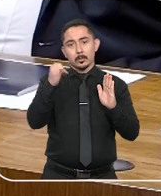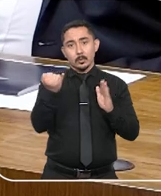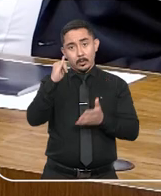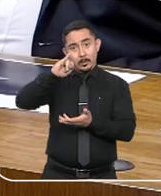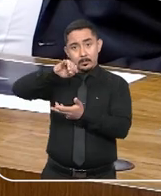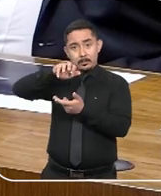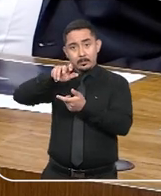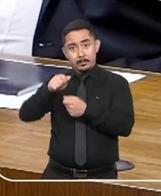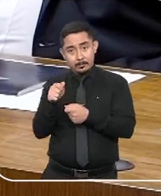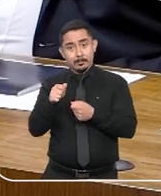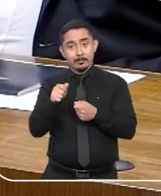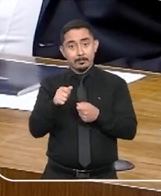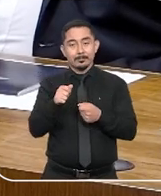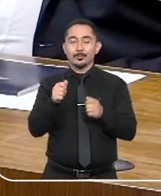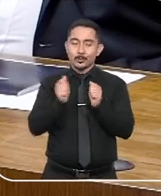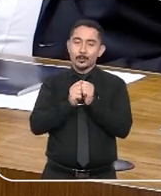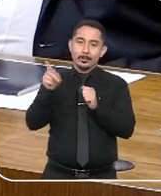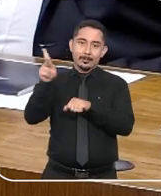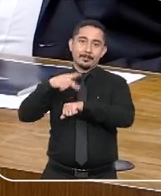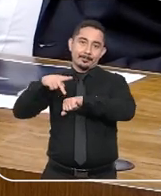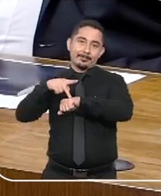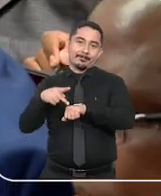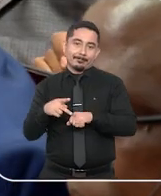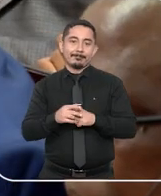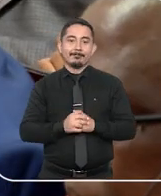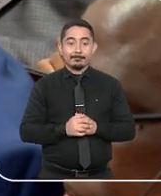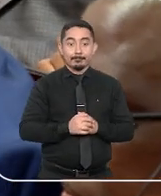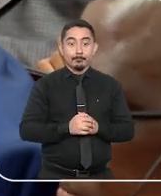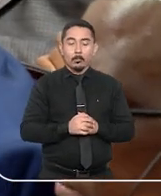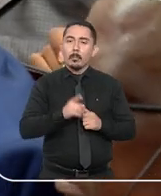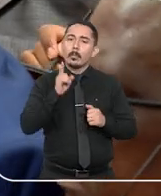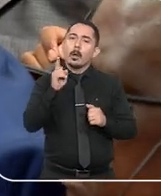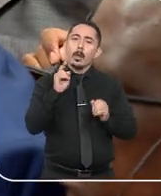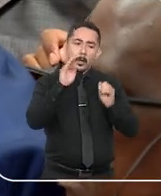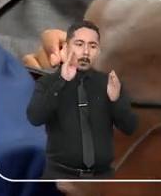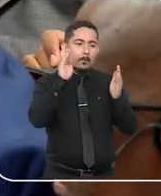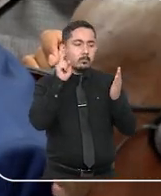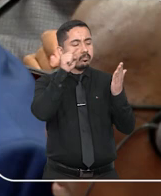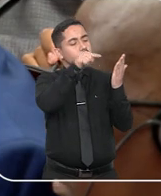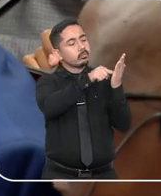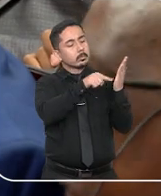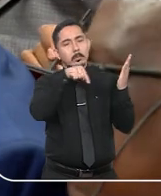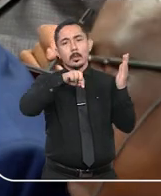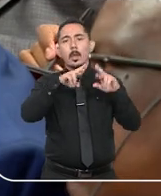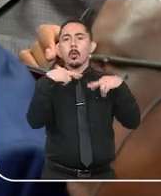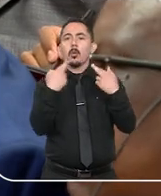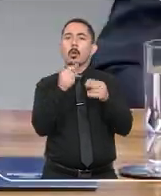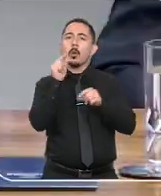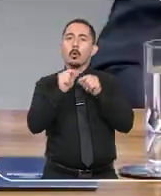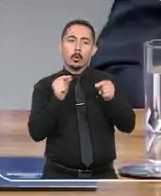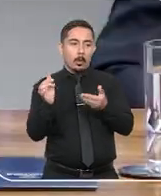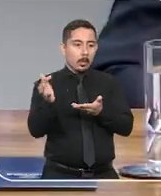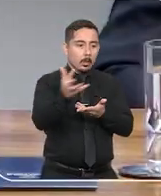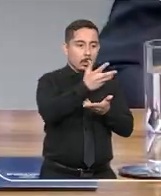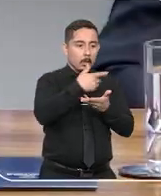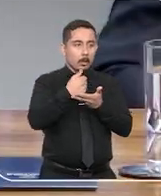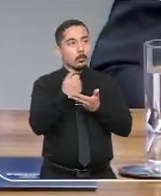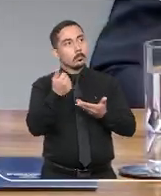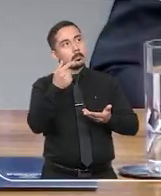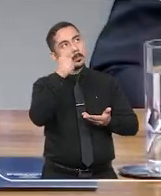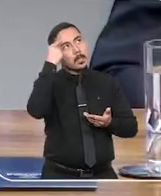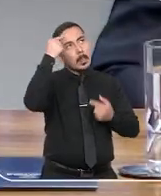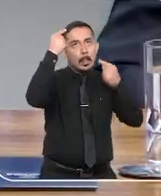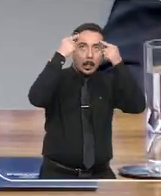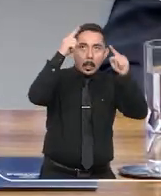programa STJ Internacional com a África. Um dos objetivos dessa reunião é nós colhermos os subsídios,